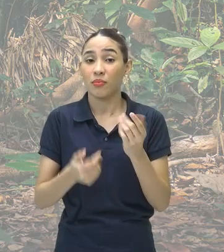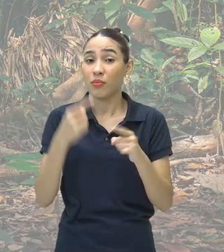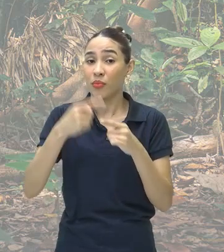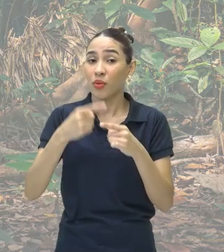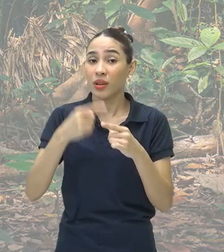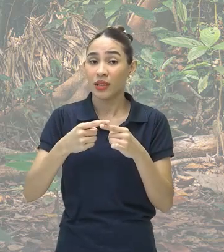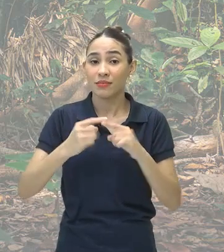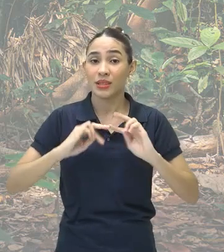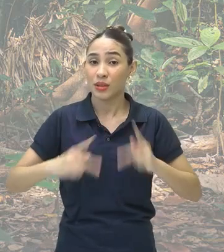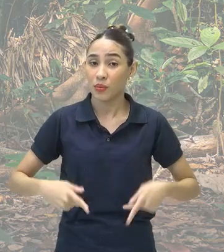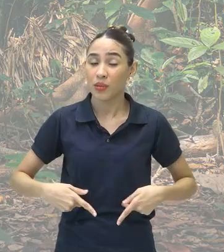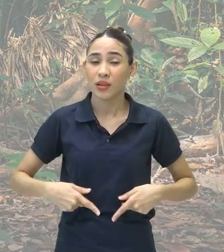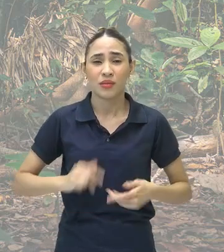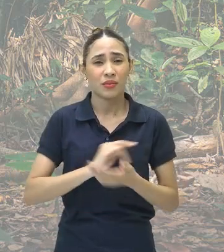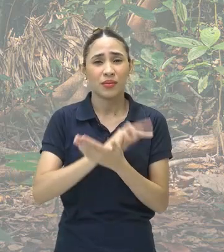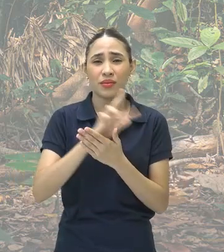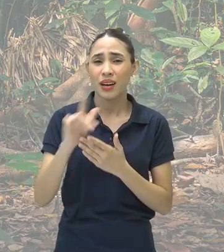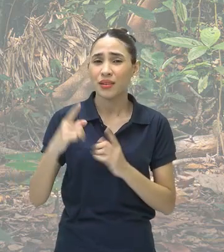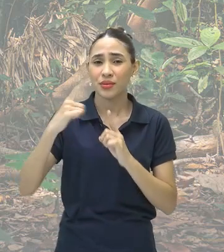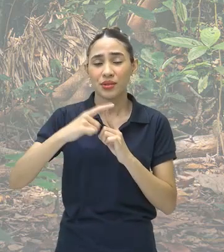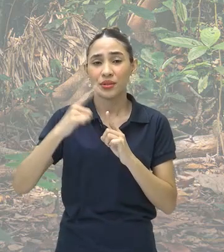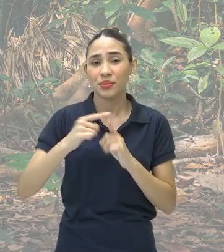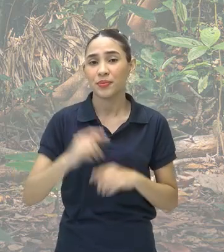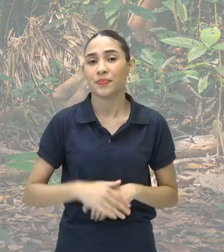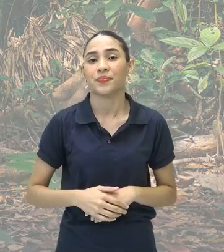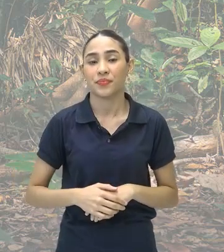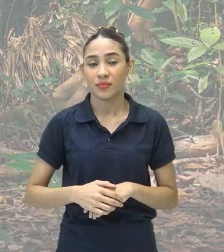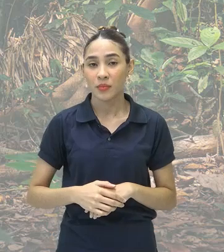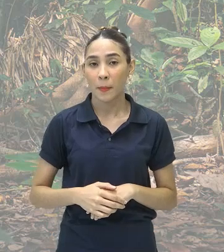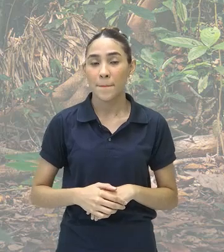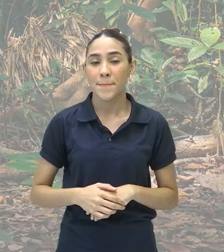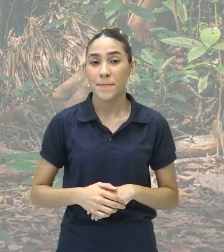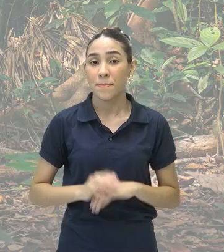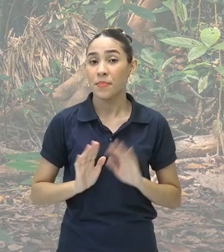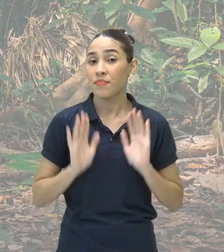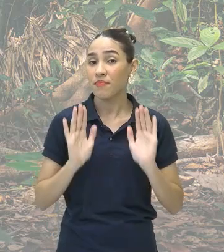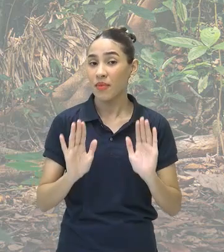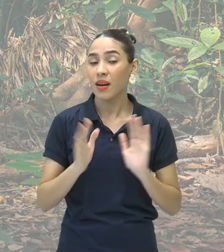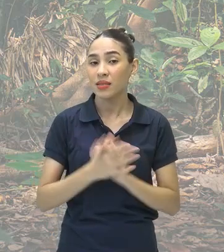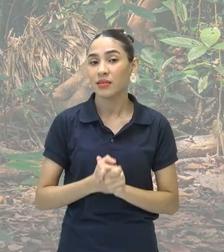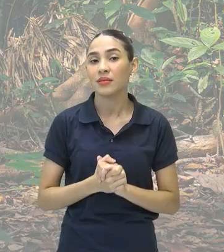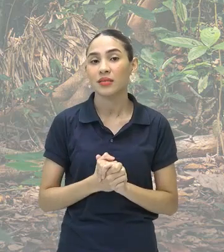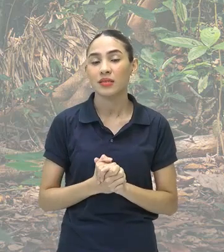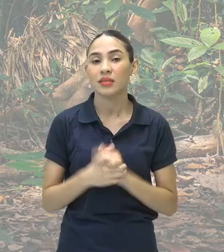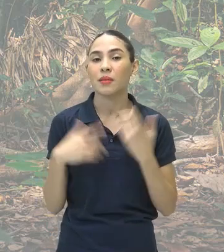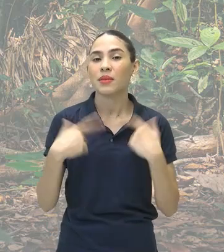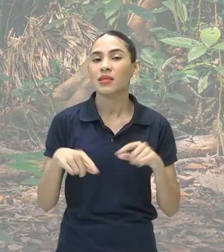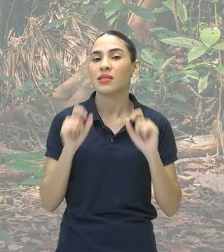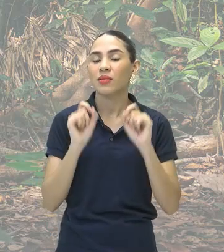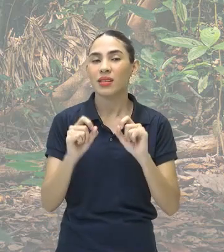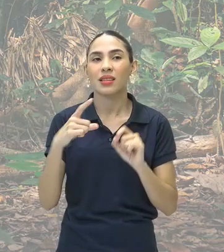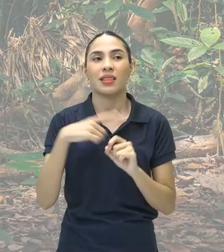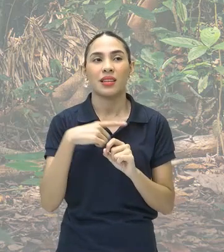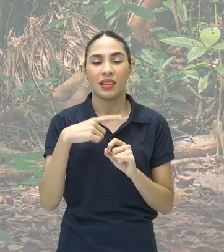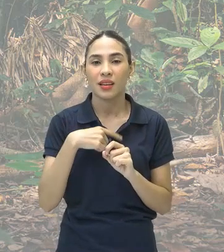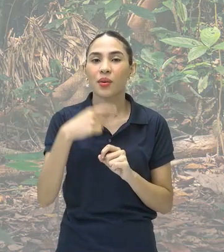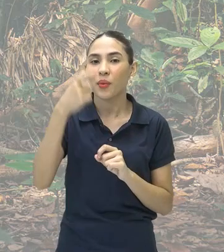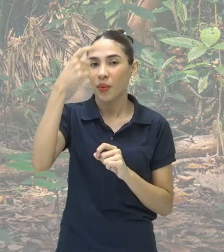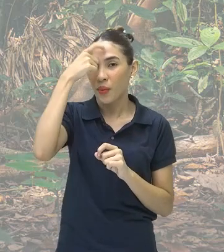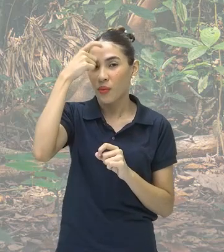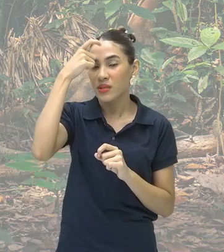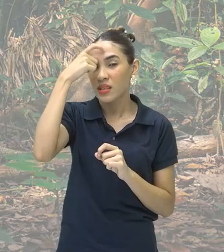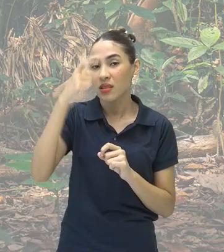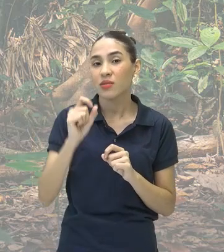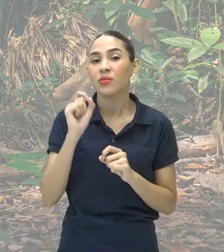humano. Por vários motivos, tá? Por vários motivos. Mas é preciso a gente ter essa consciência